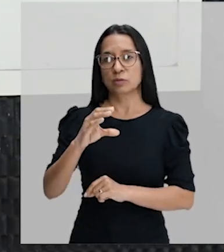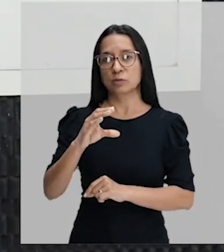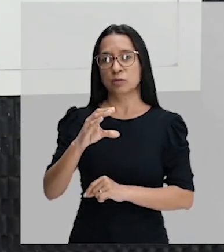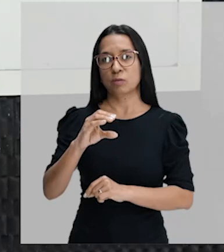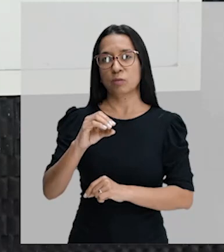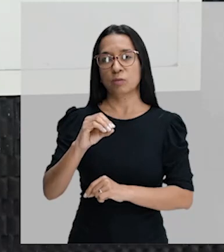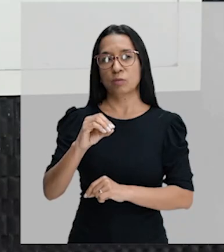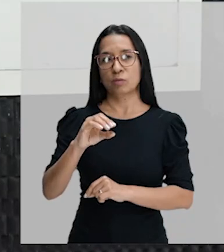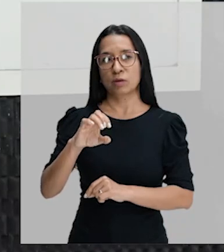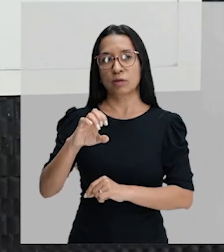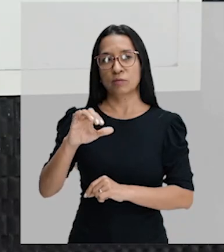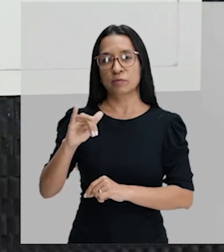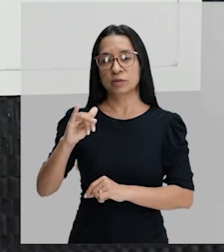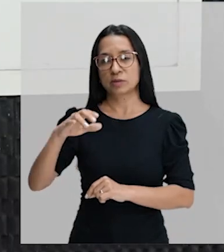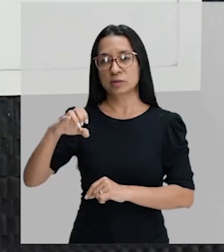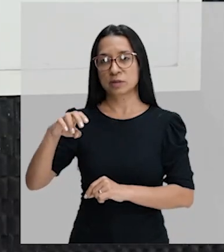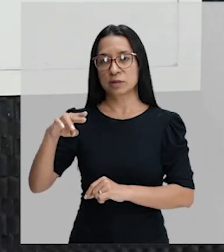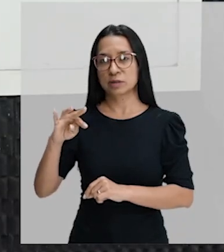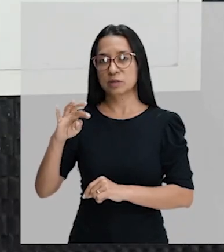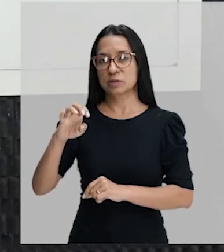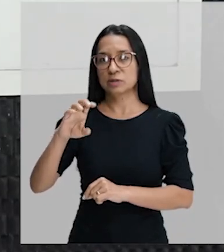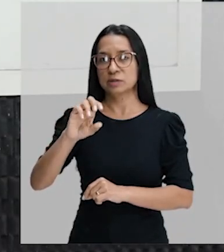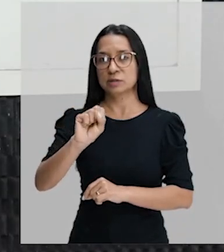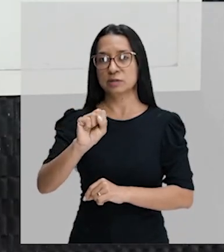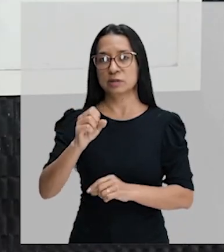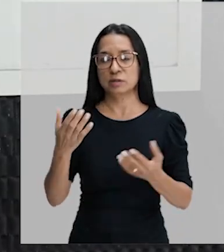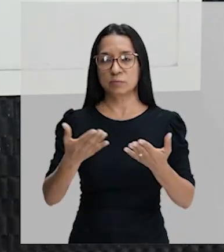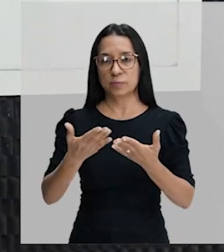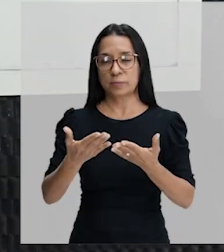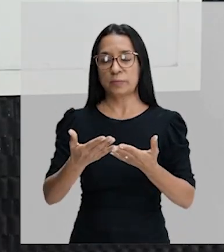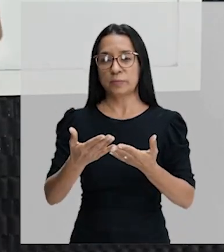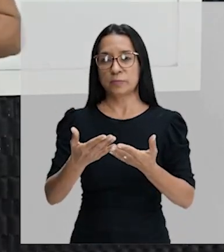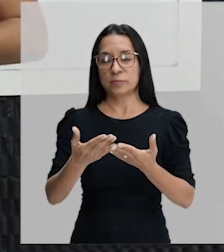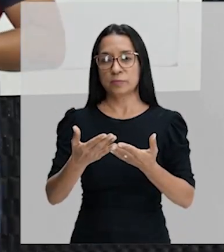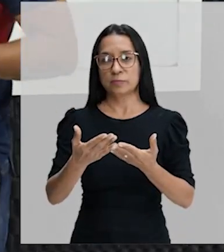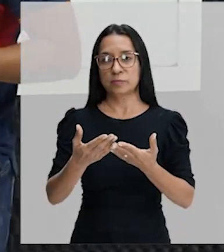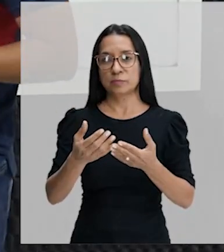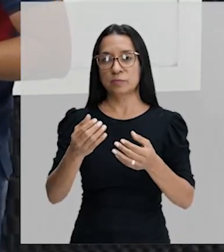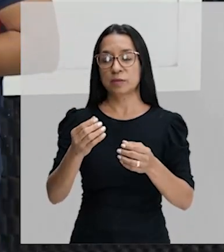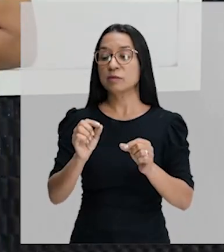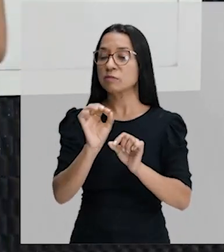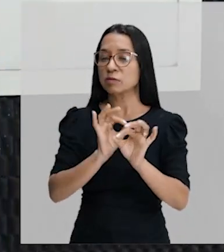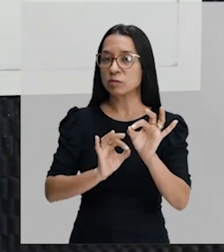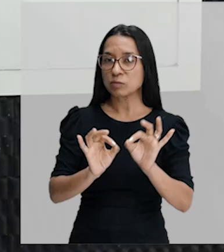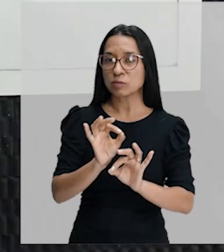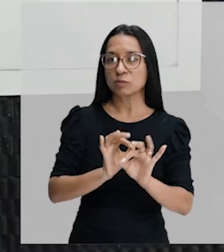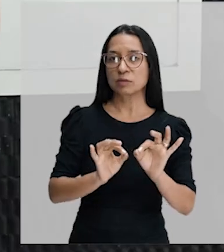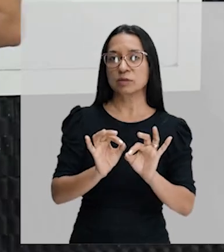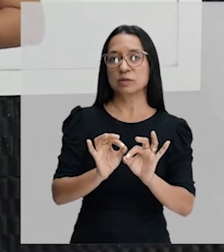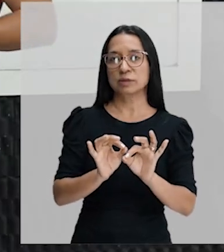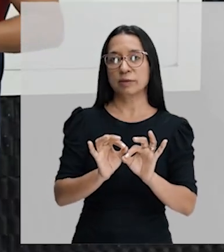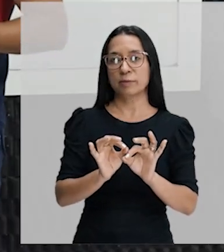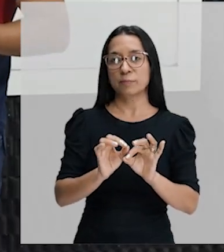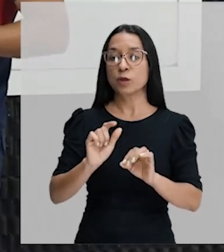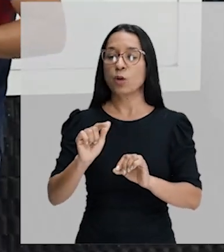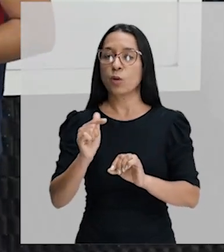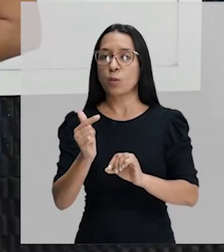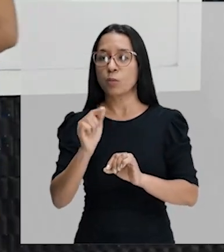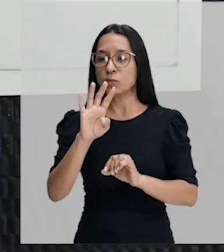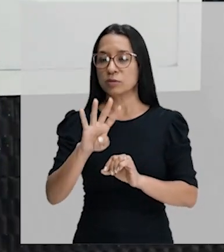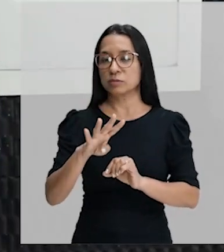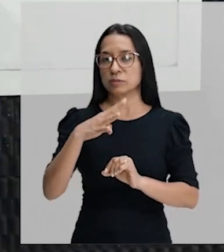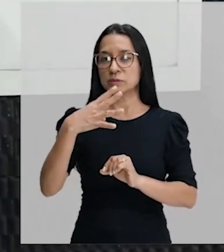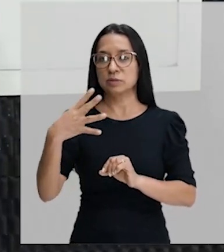coeficientes. Beleza. E agora você vai formar uma série de outras